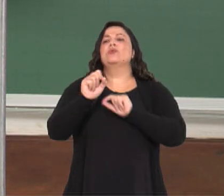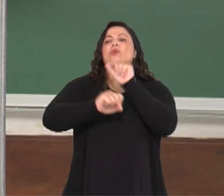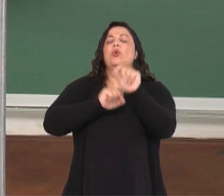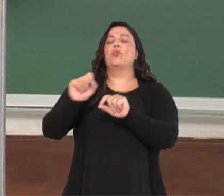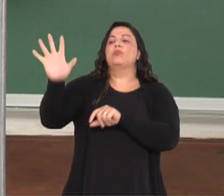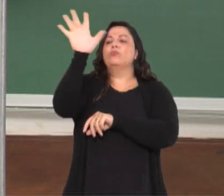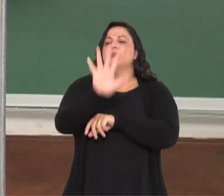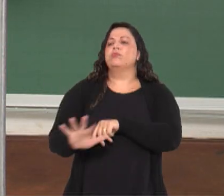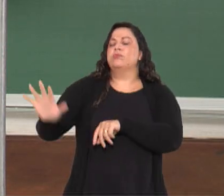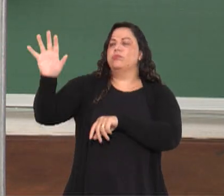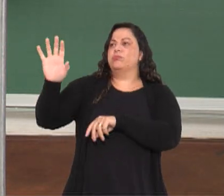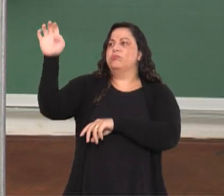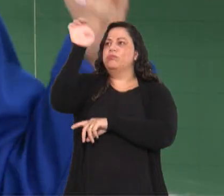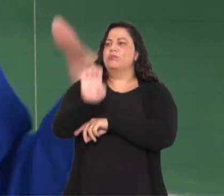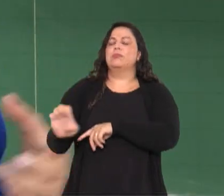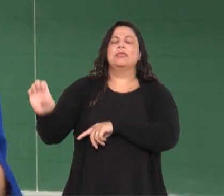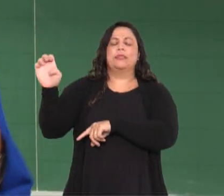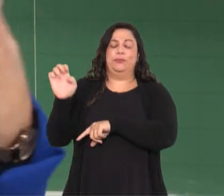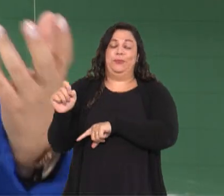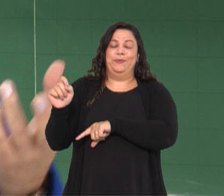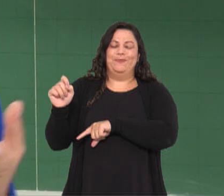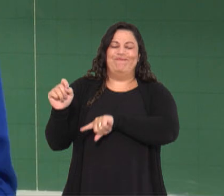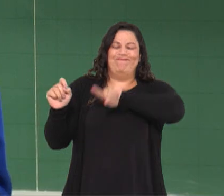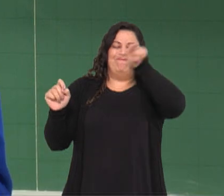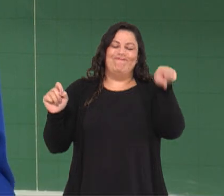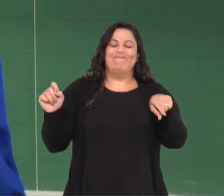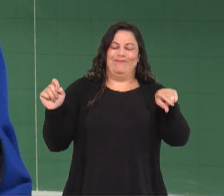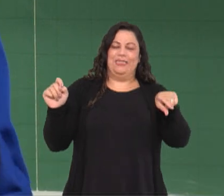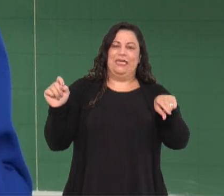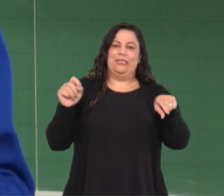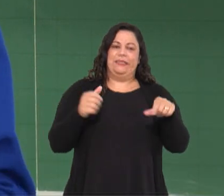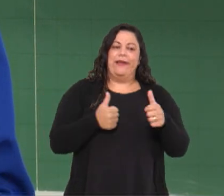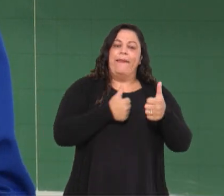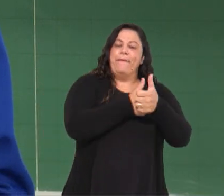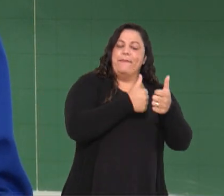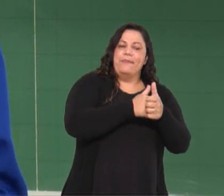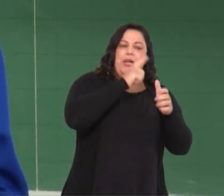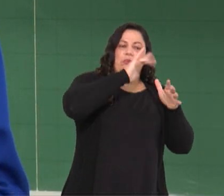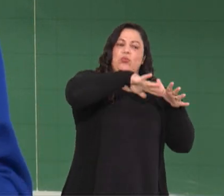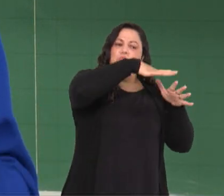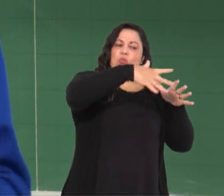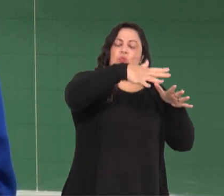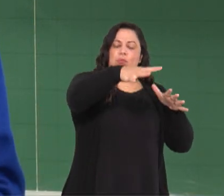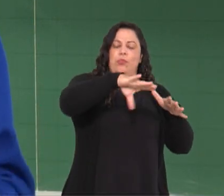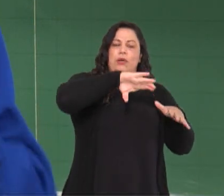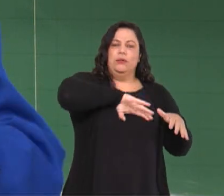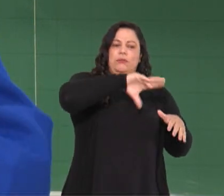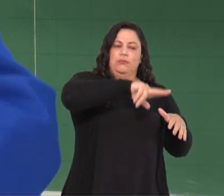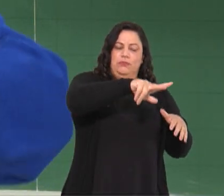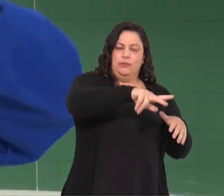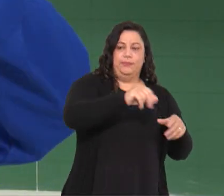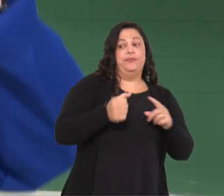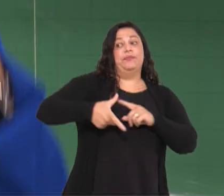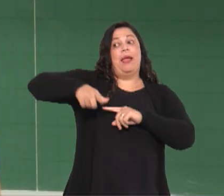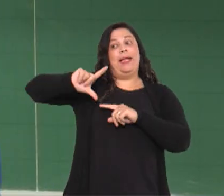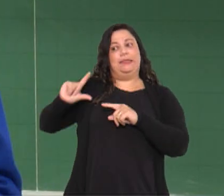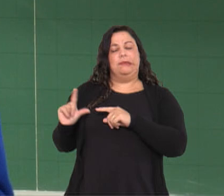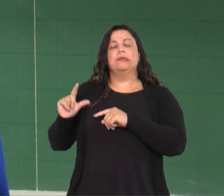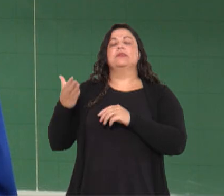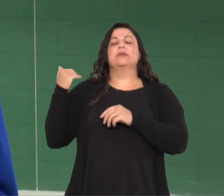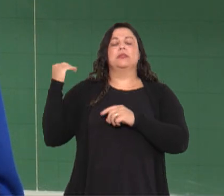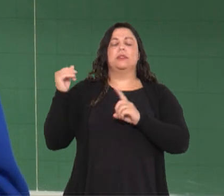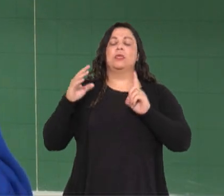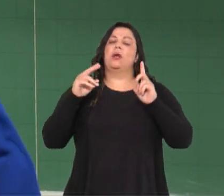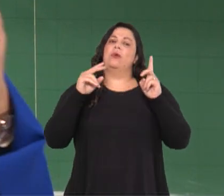aos espanhóis, né? E a ocupação desse território, claro, já existiam aqui indígenas antes desses